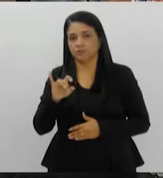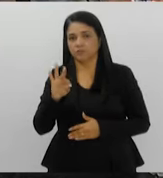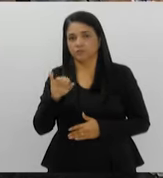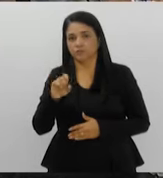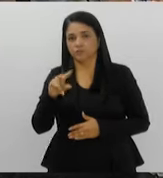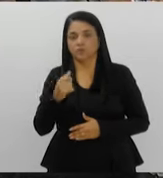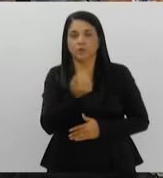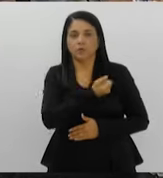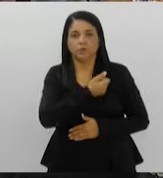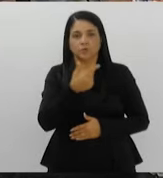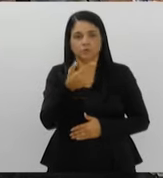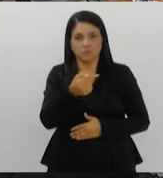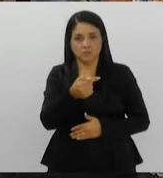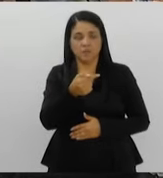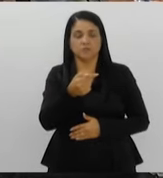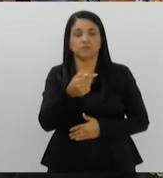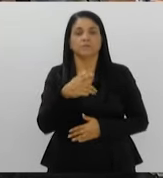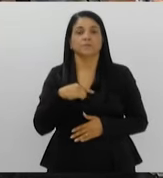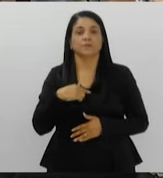aditiva número 21.